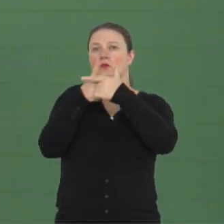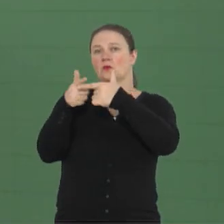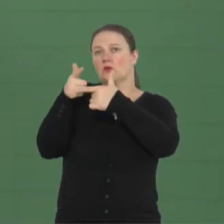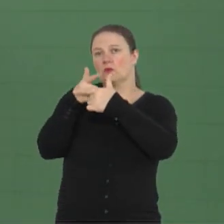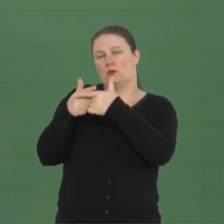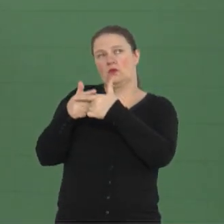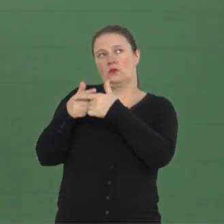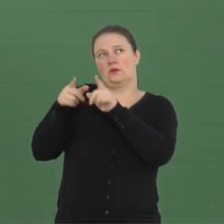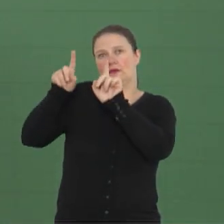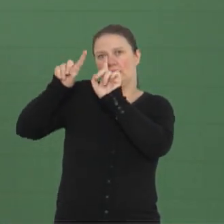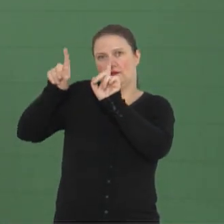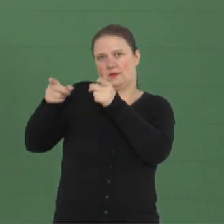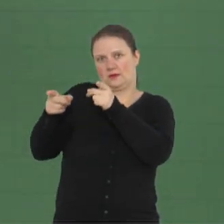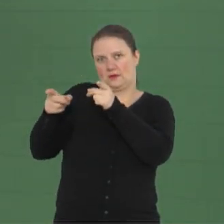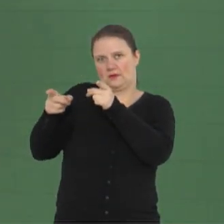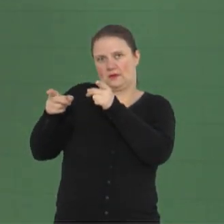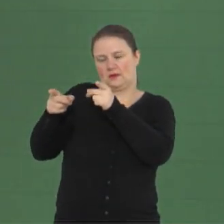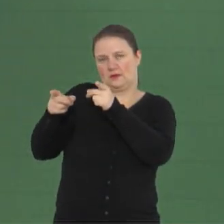Dividido por